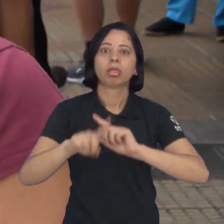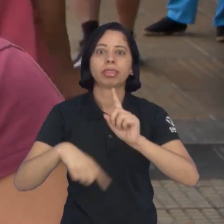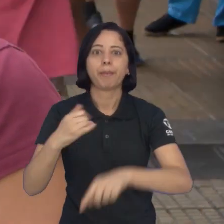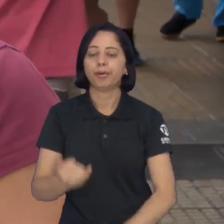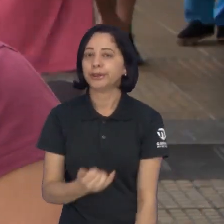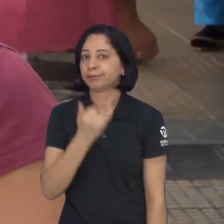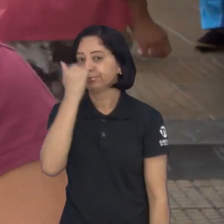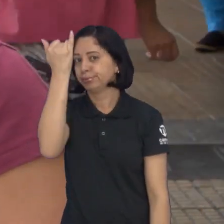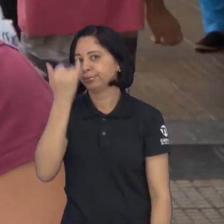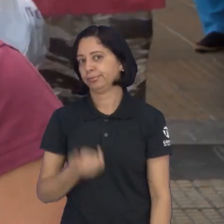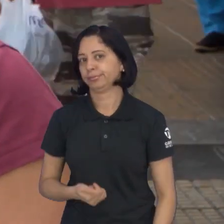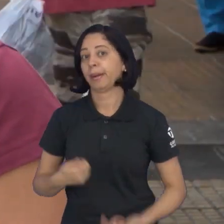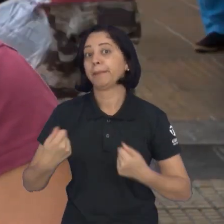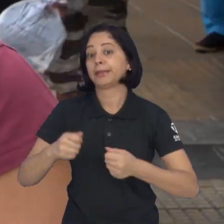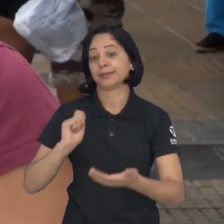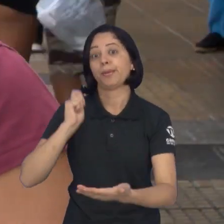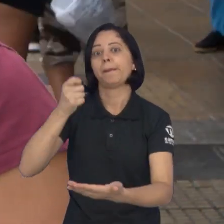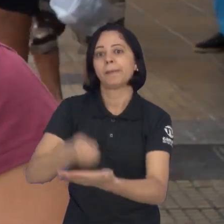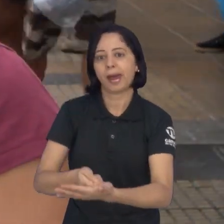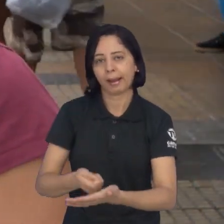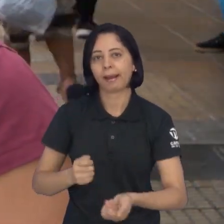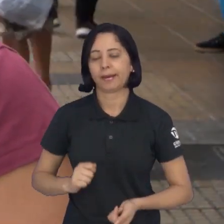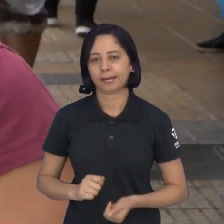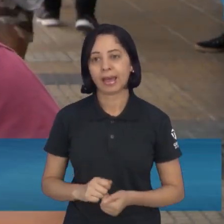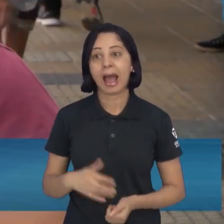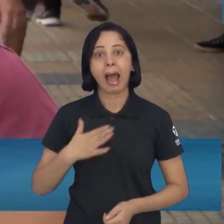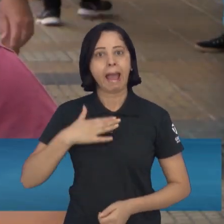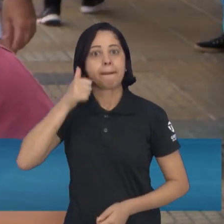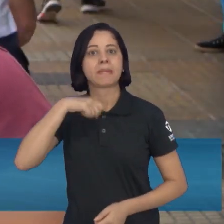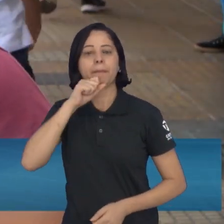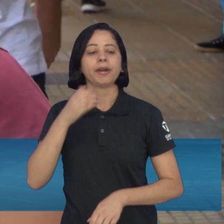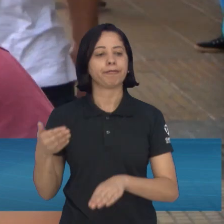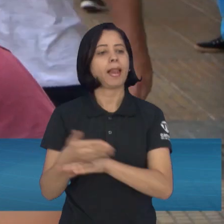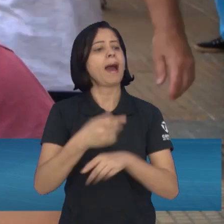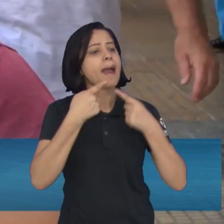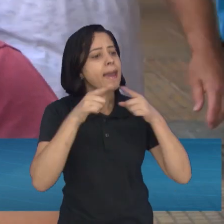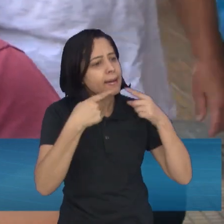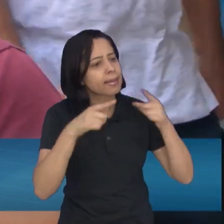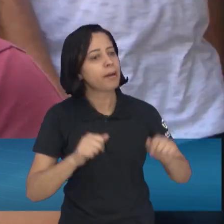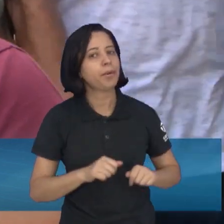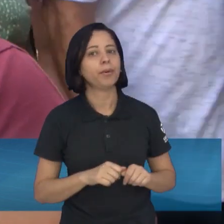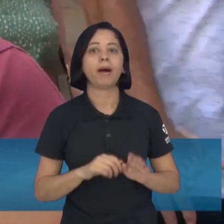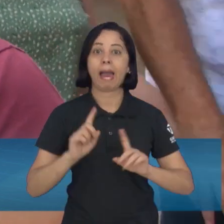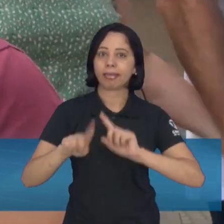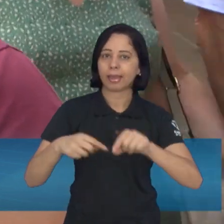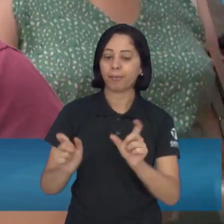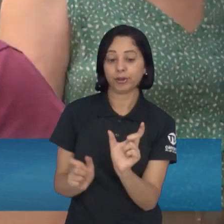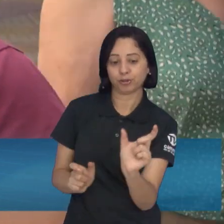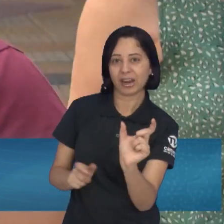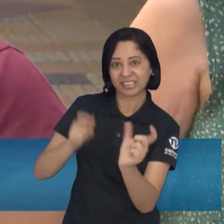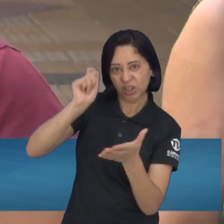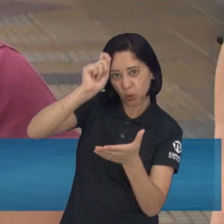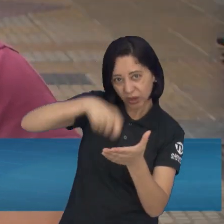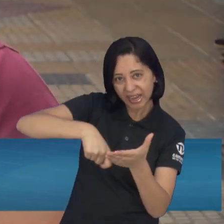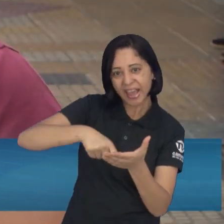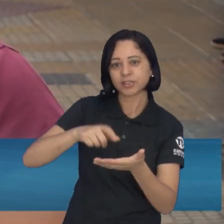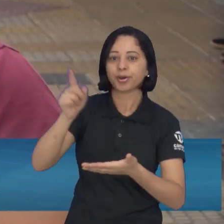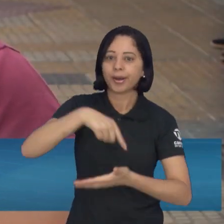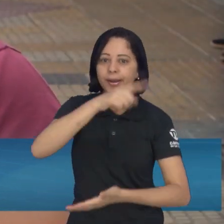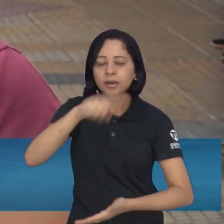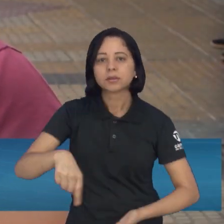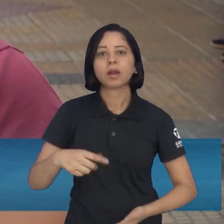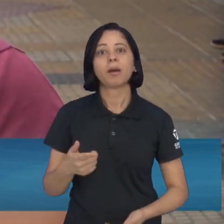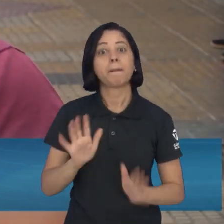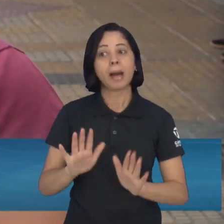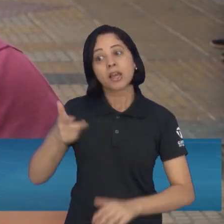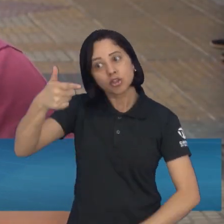fatura para minha mãe pagar. Minha mãe falou assim, foi lá, reclamou, daí falaram que cancelaram, voltou em casa, daqui a pouco outro mês de novo, cobrando